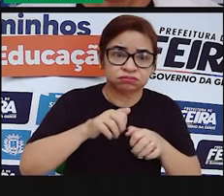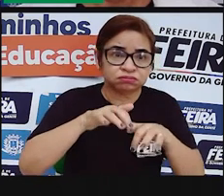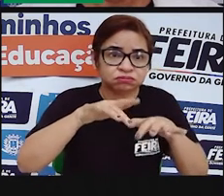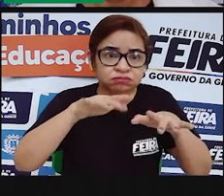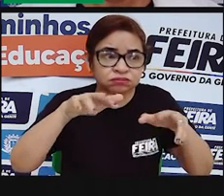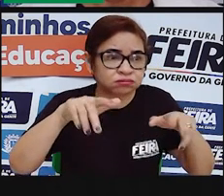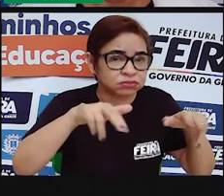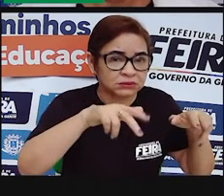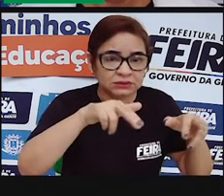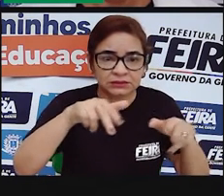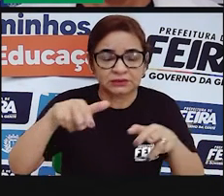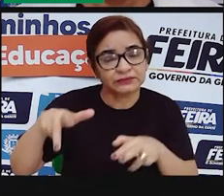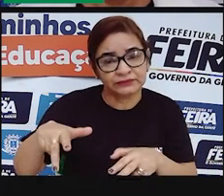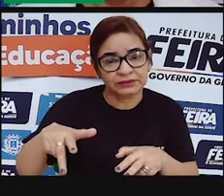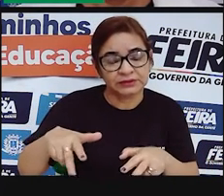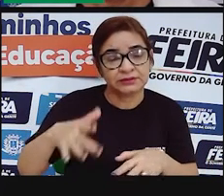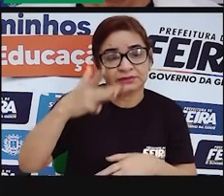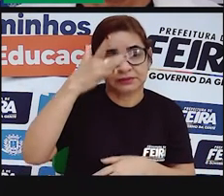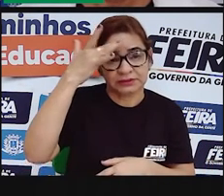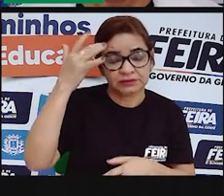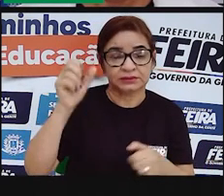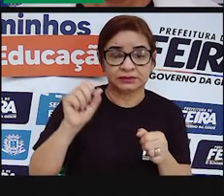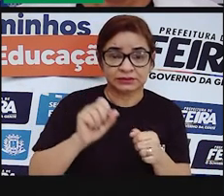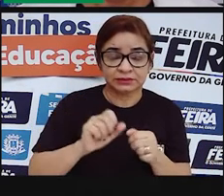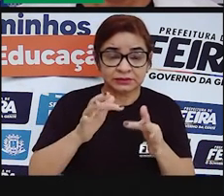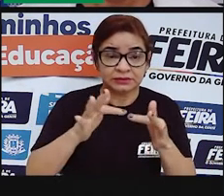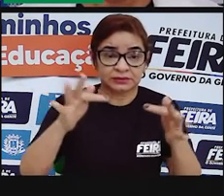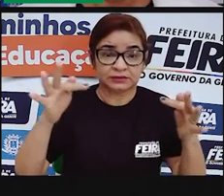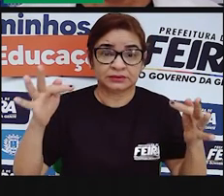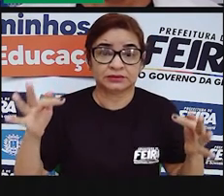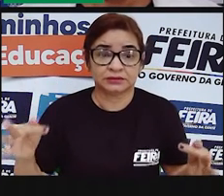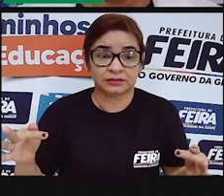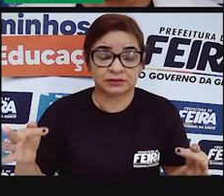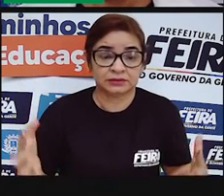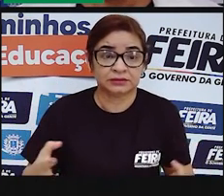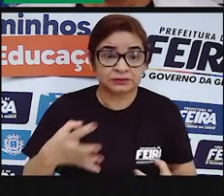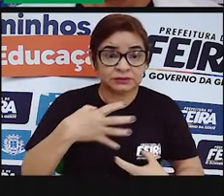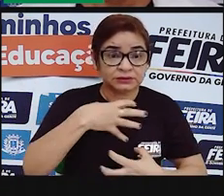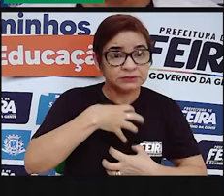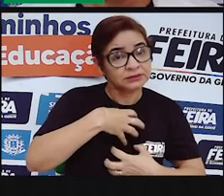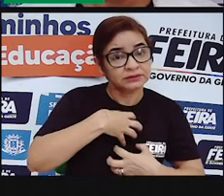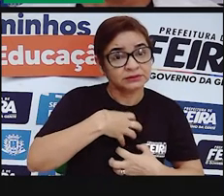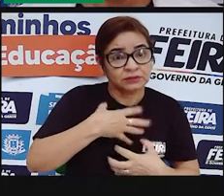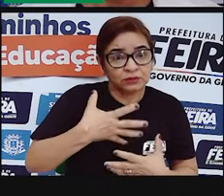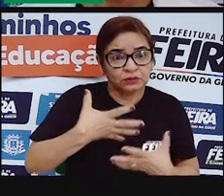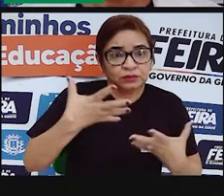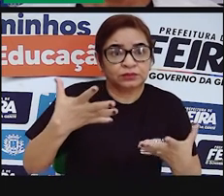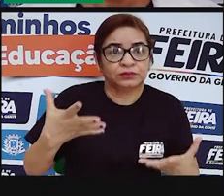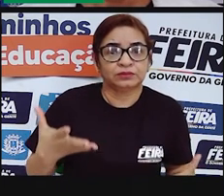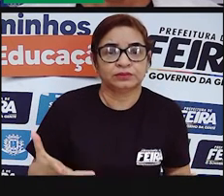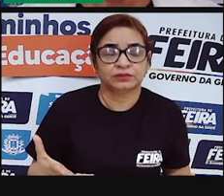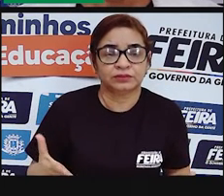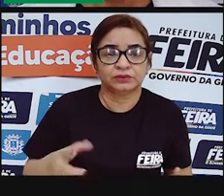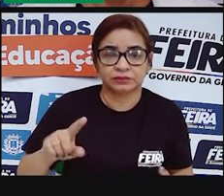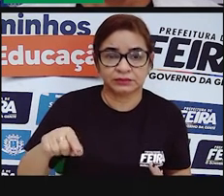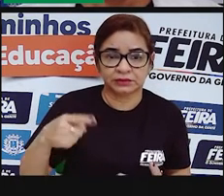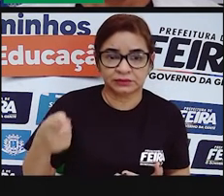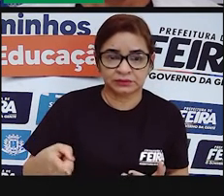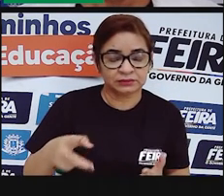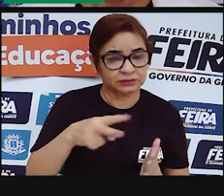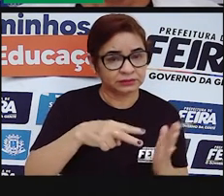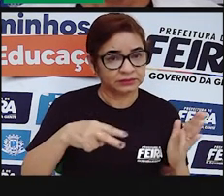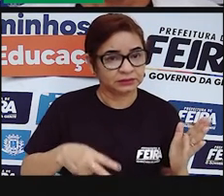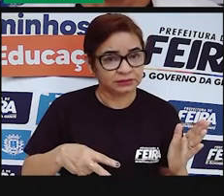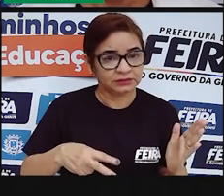um certo exagero para a pessoa que criou a frase expressar o tamanho do seu sentimento